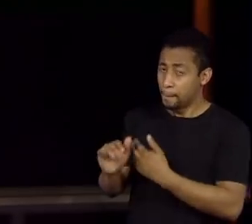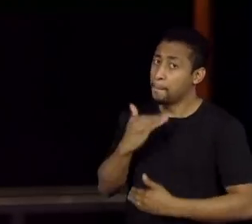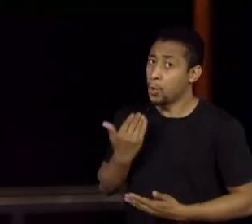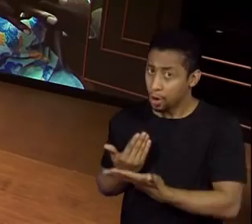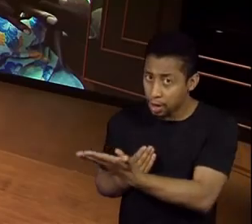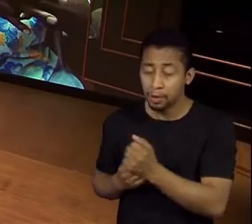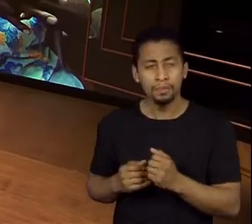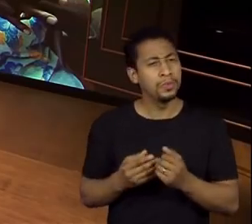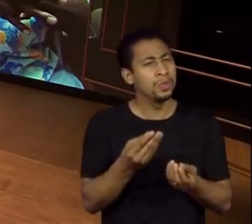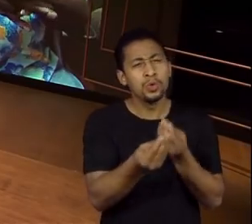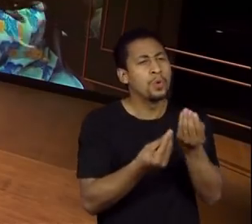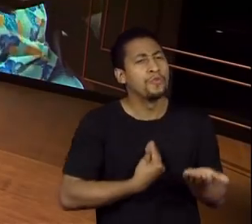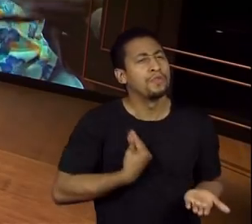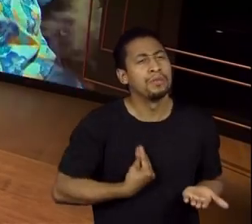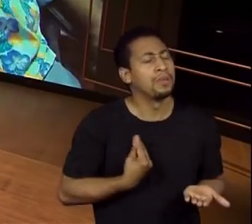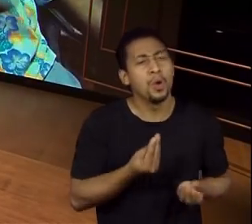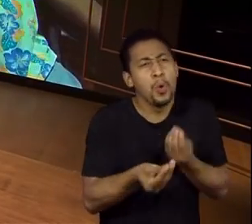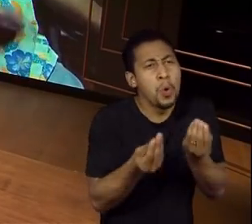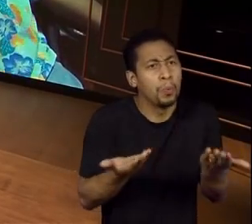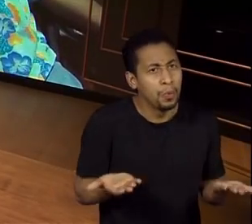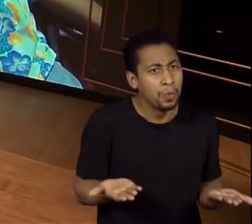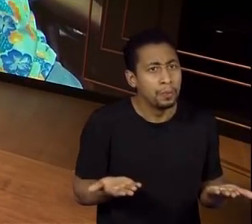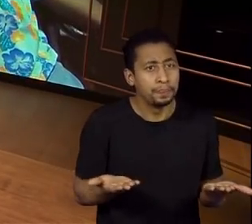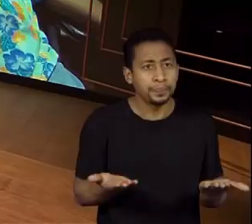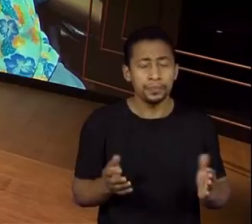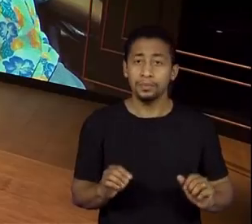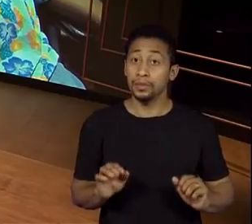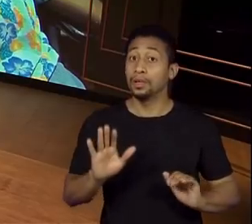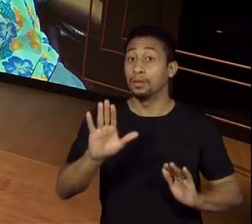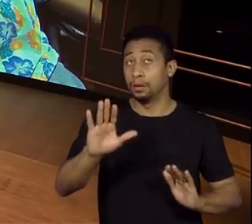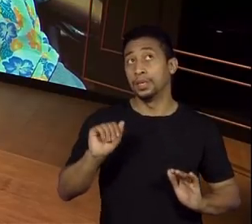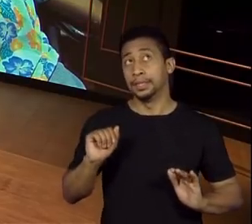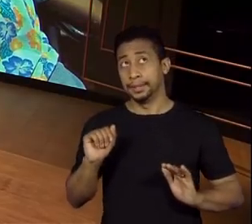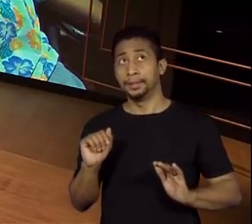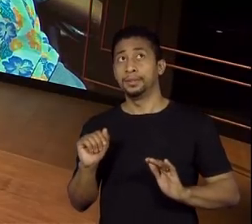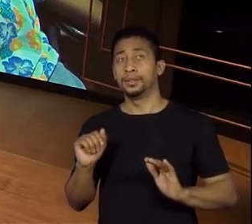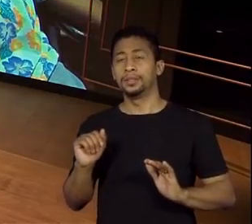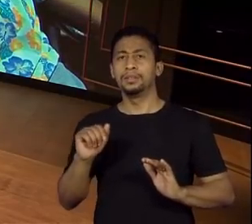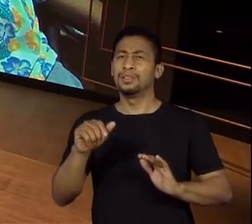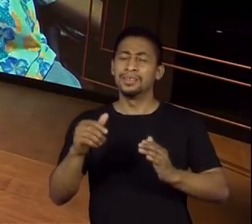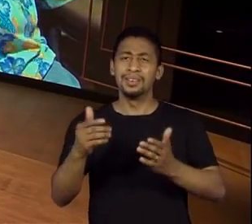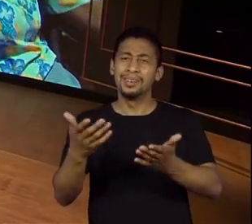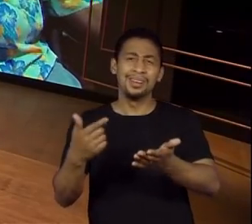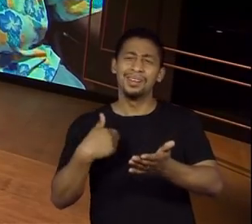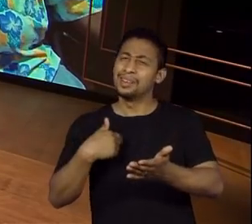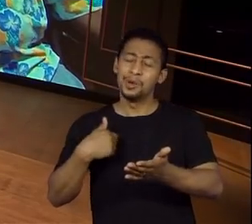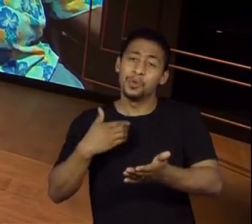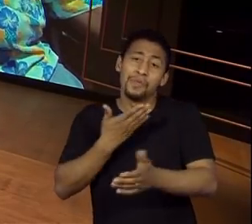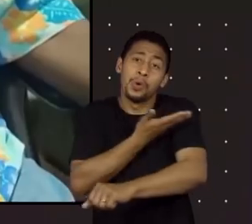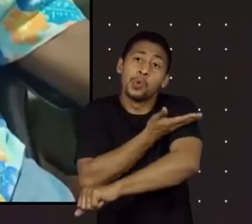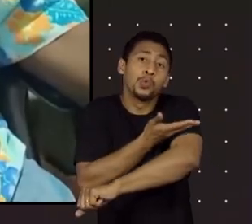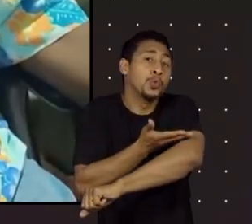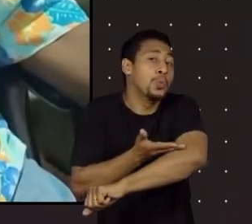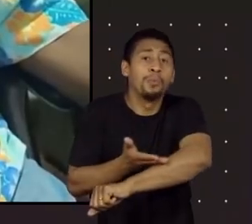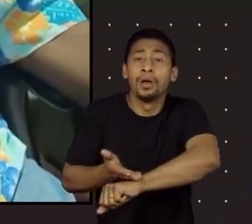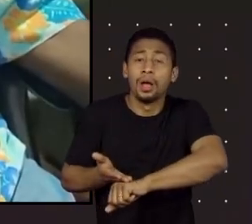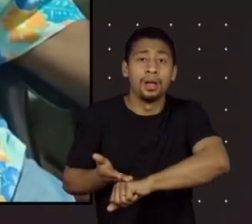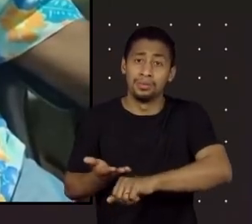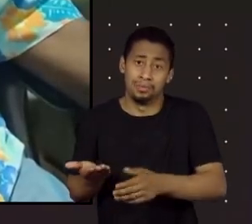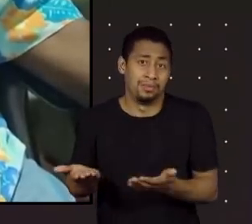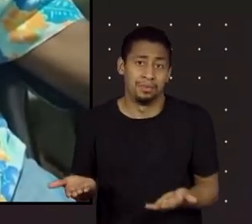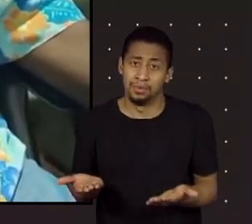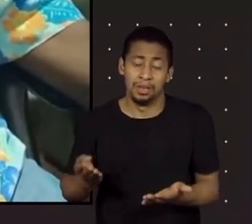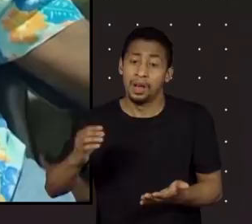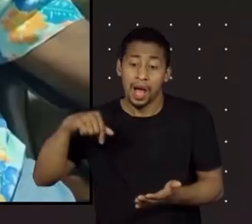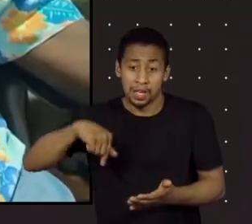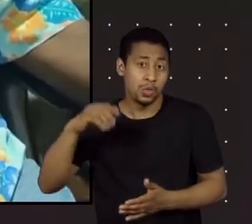lá? Eu me virava porque, assim, eu sempre usei muito o Brasil. Eu nunca precisei tanto do Brasil.